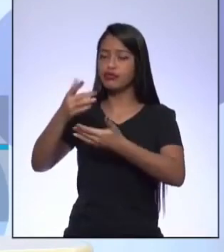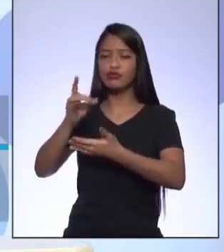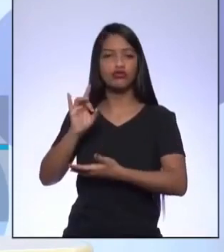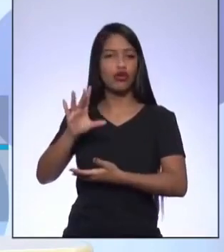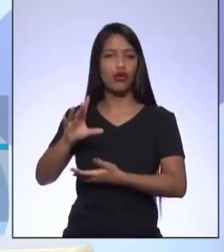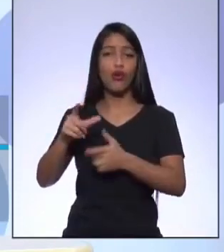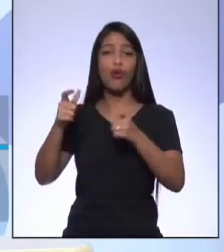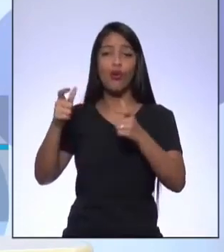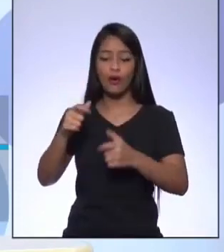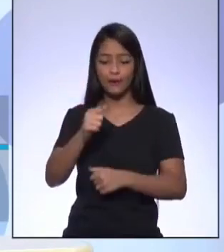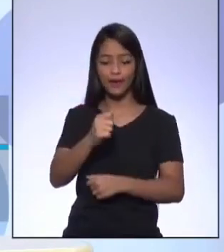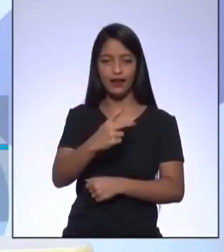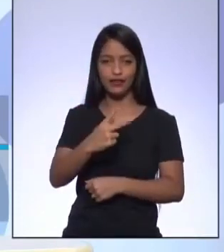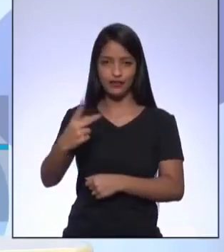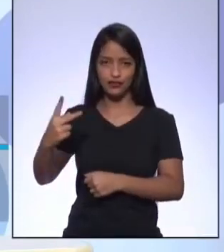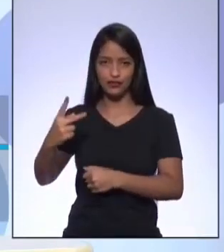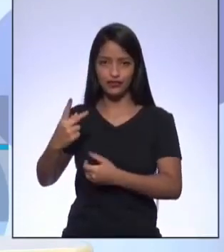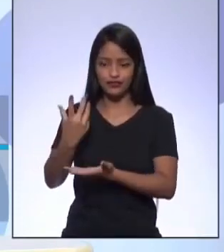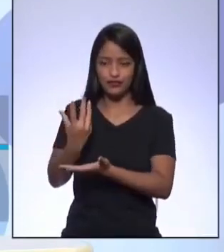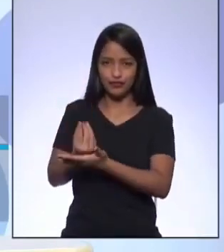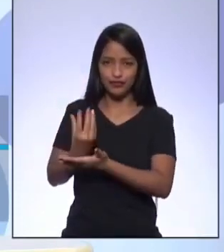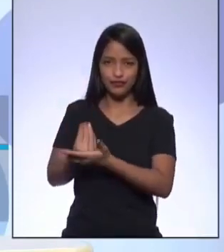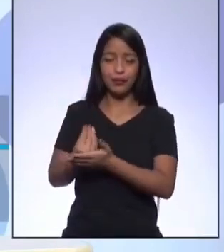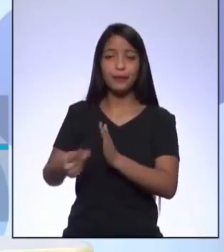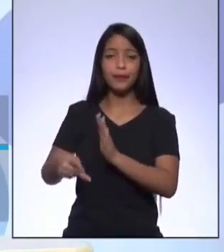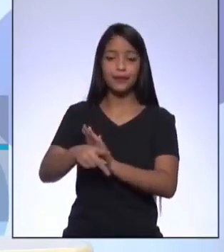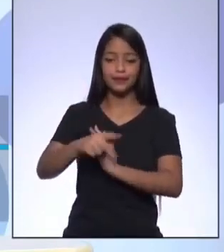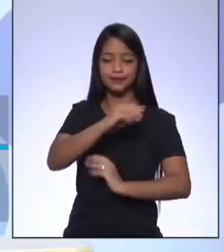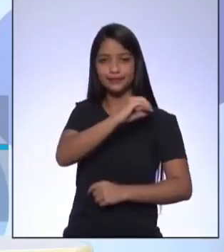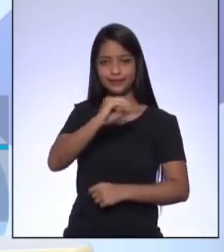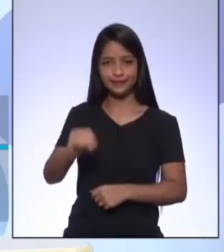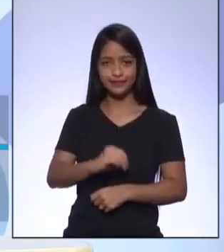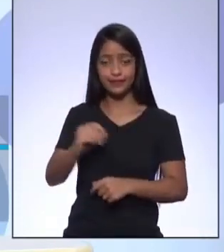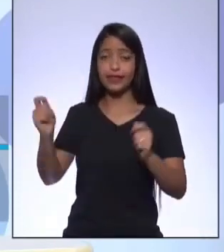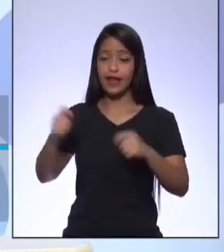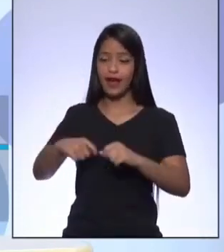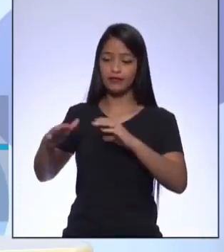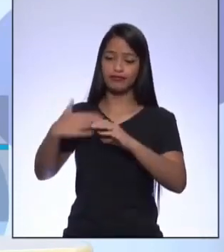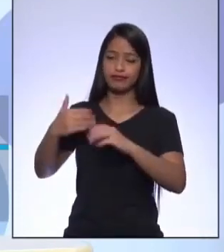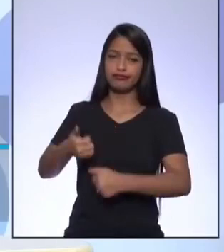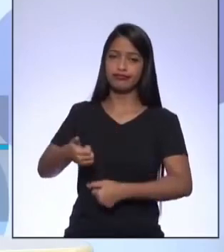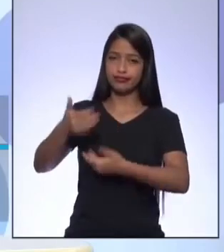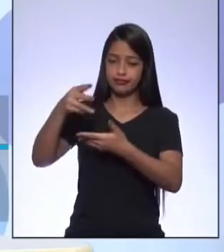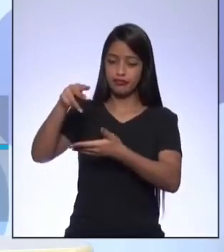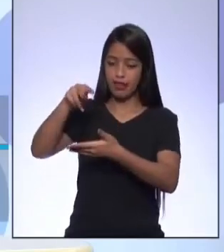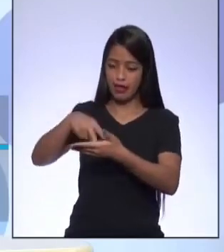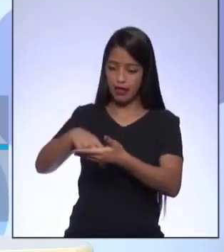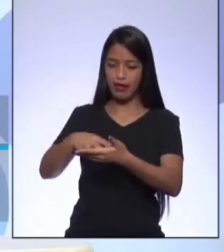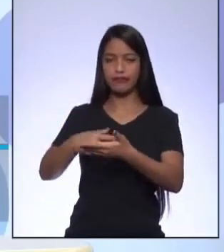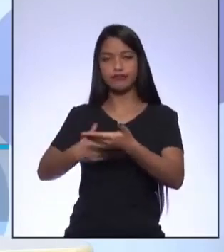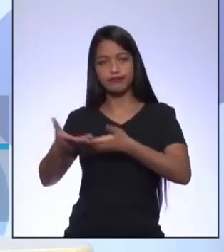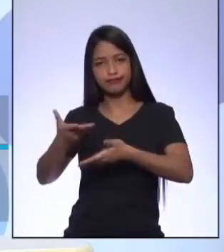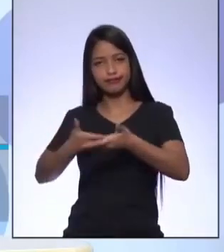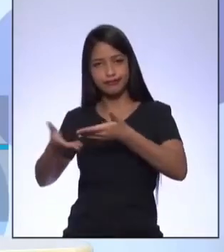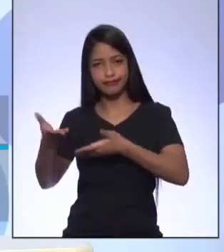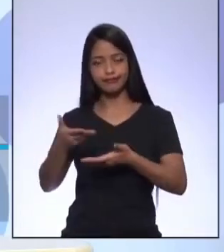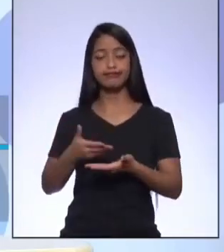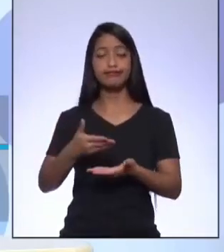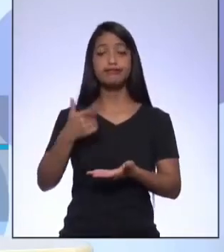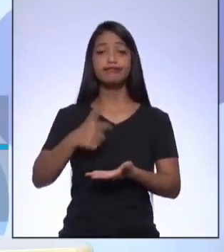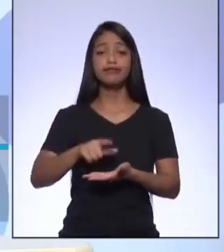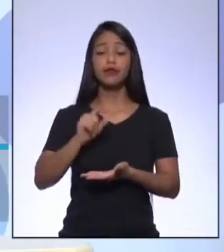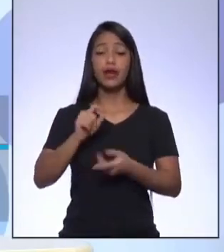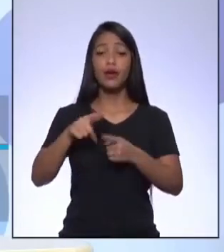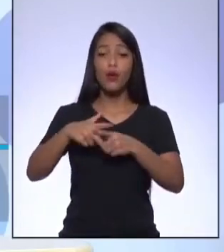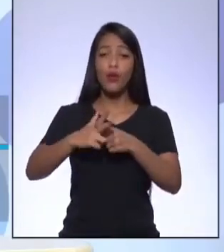do Centro de Mídias é a forma com que eu consigo ter essa comunicação com vocês, né? E também para reforçar uma